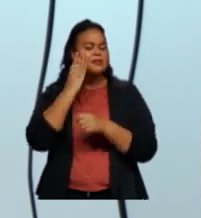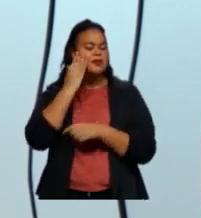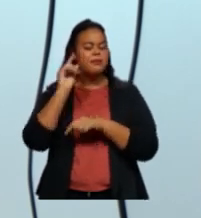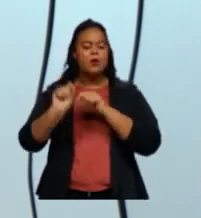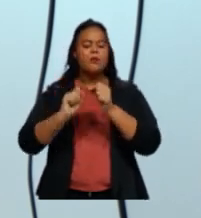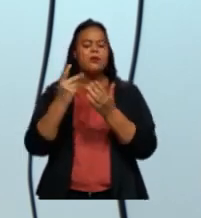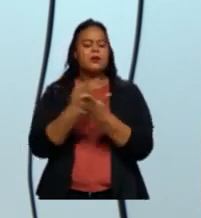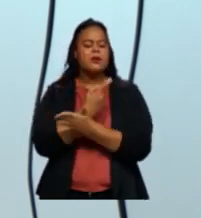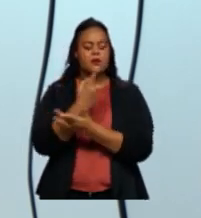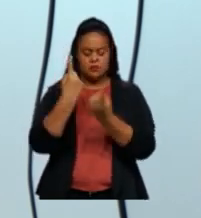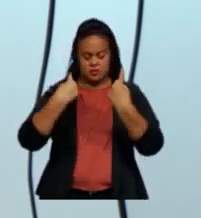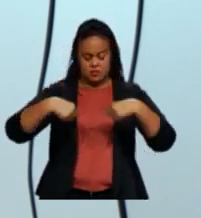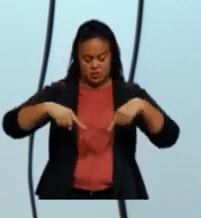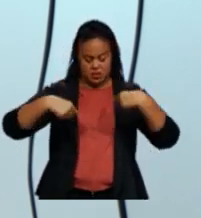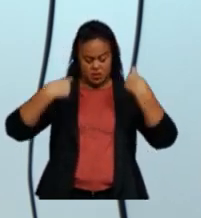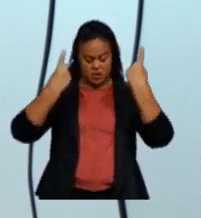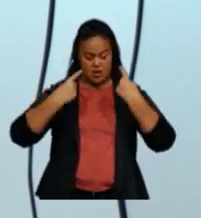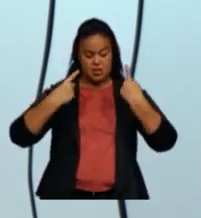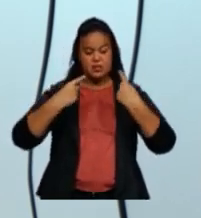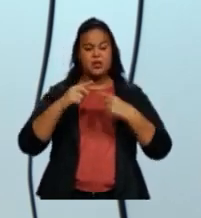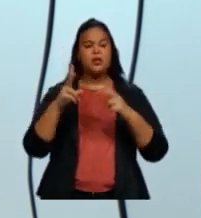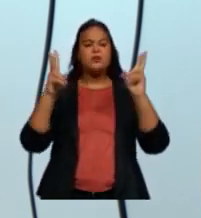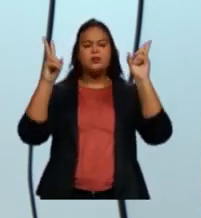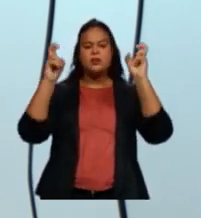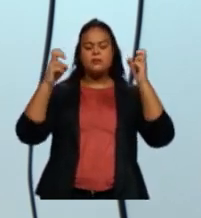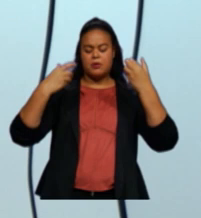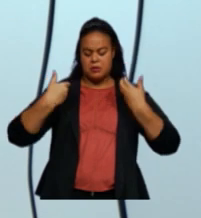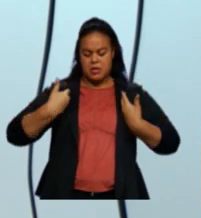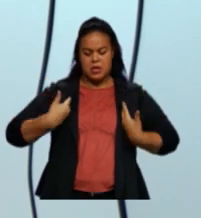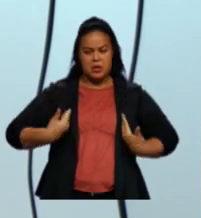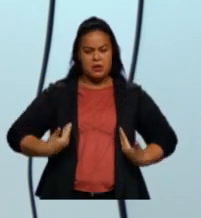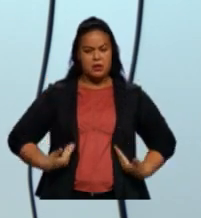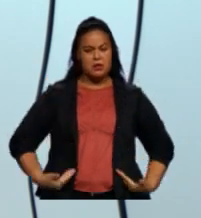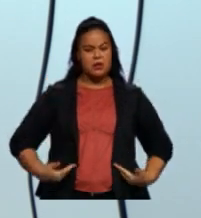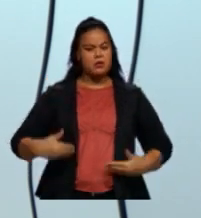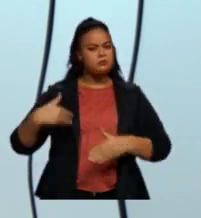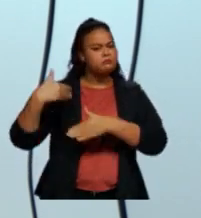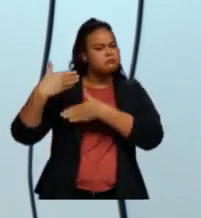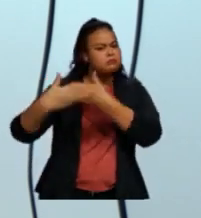aula é puberdade, para atingir você, adolescente, que